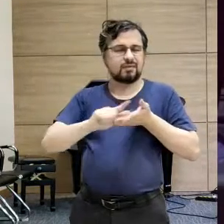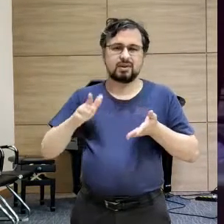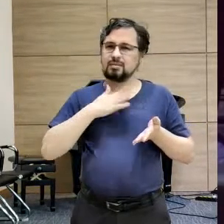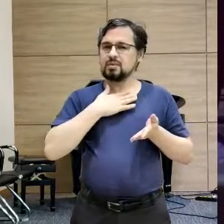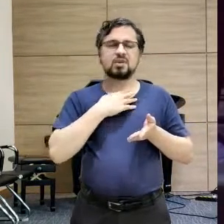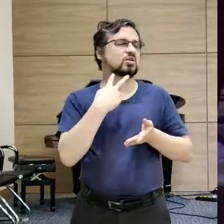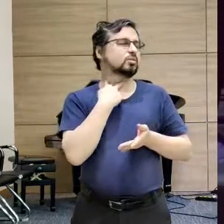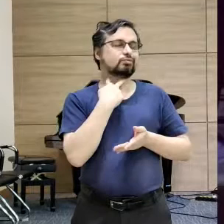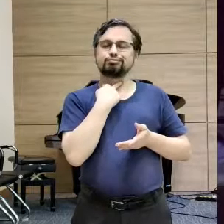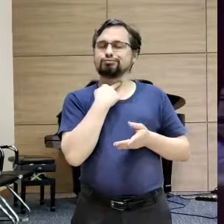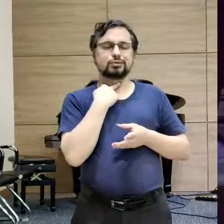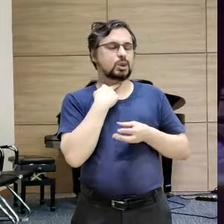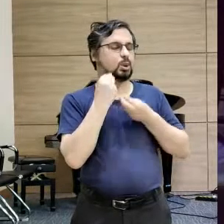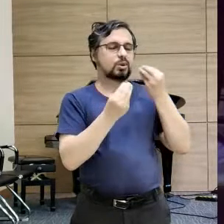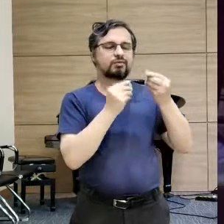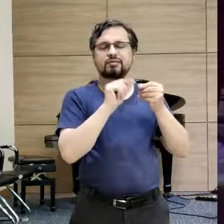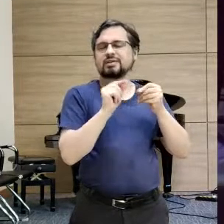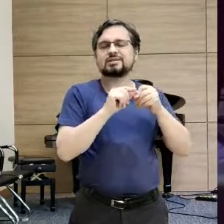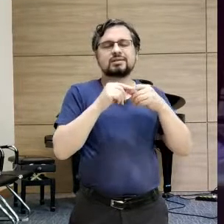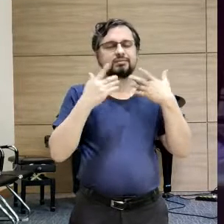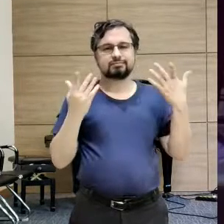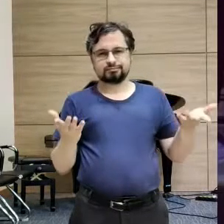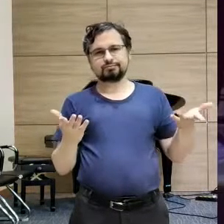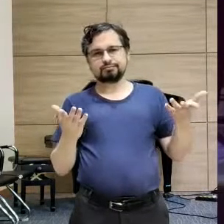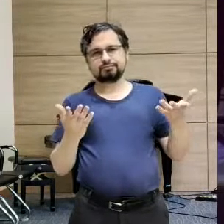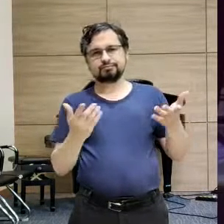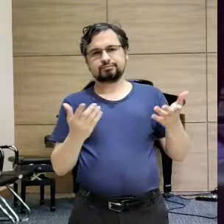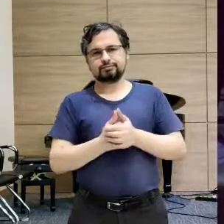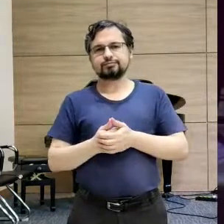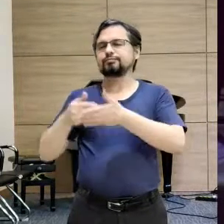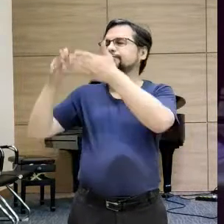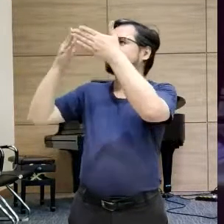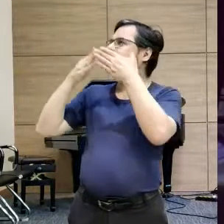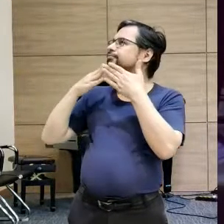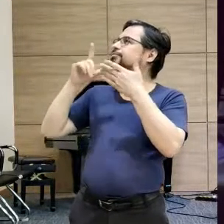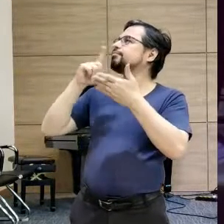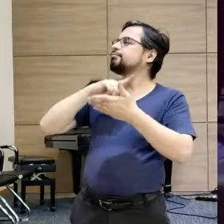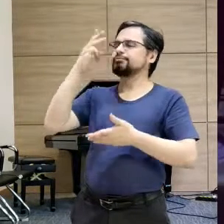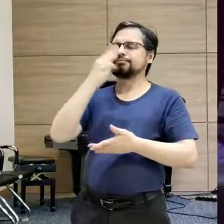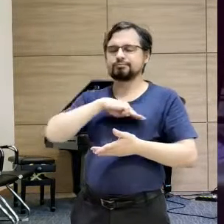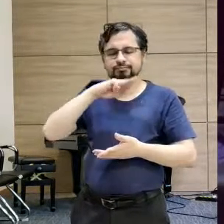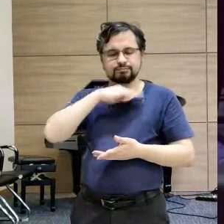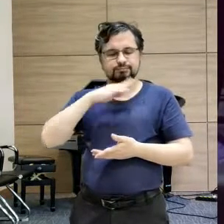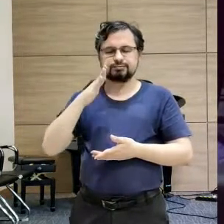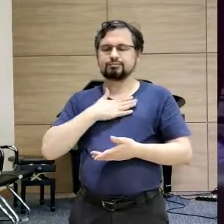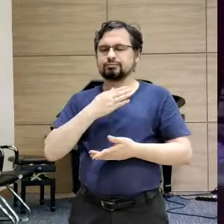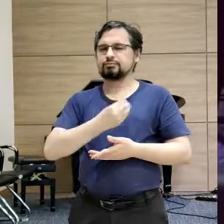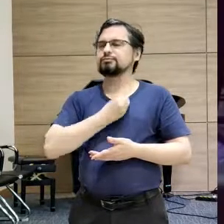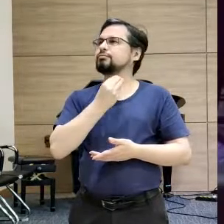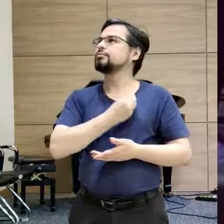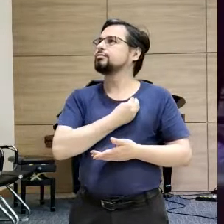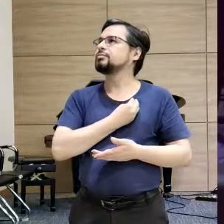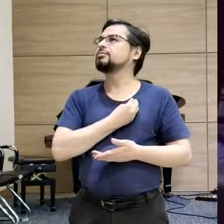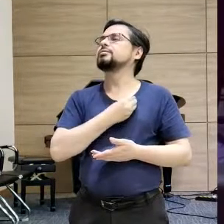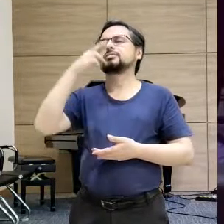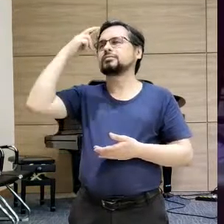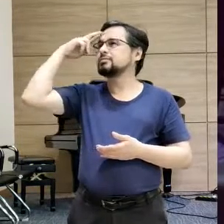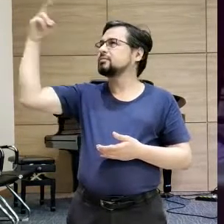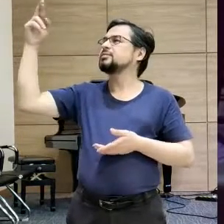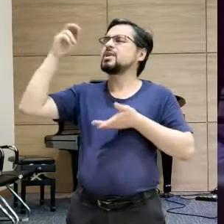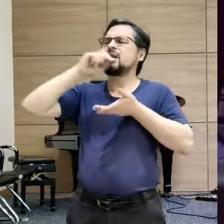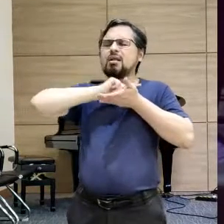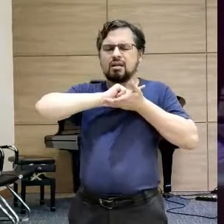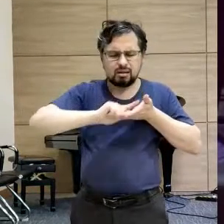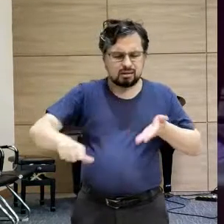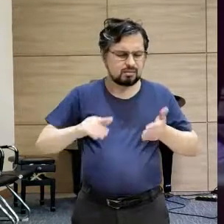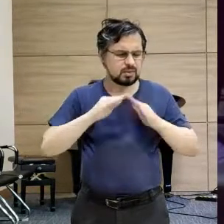para onde ir. Tem misericórdia de mim. Tem misericórdia, Senhor. Purifica-me